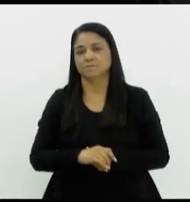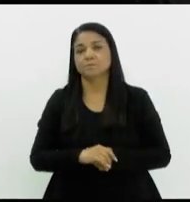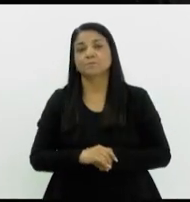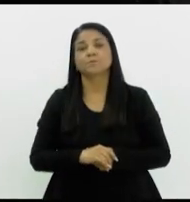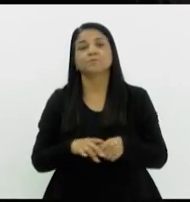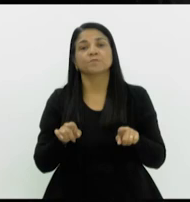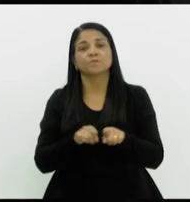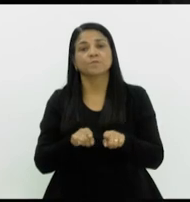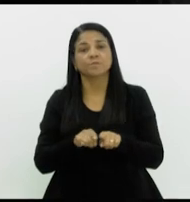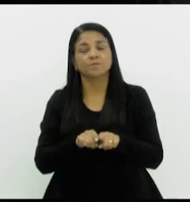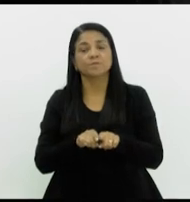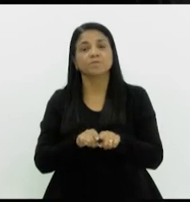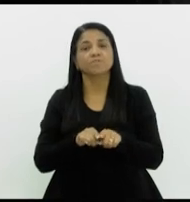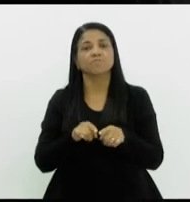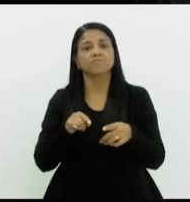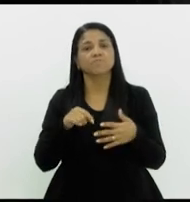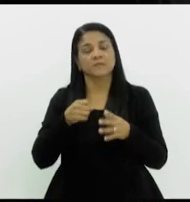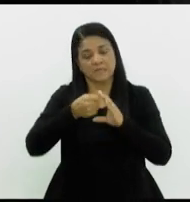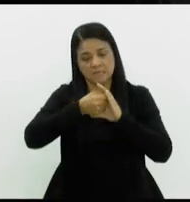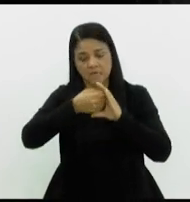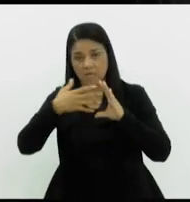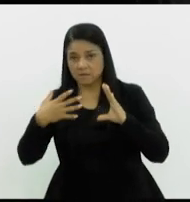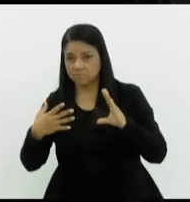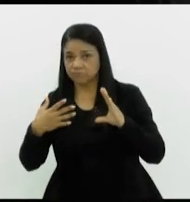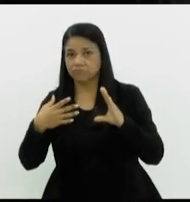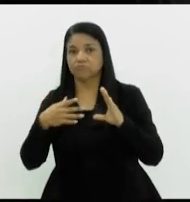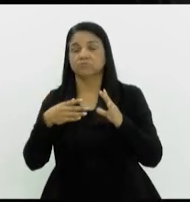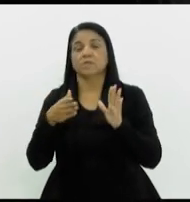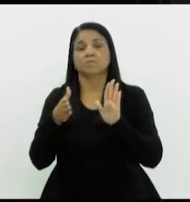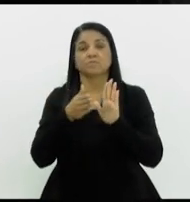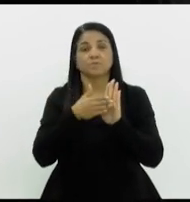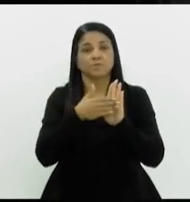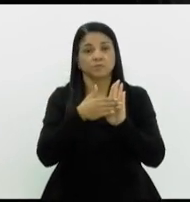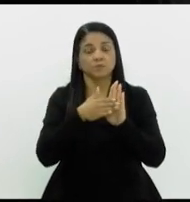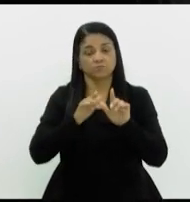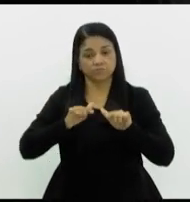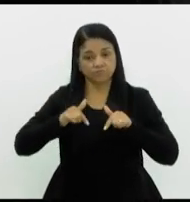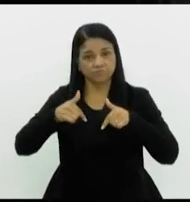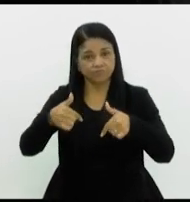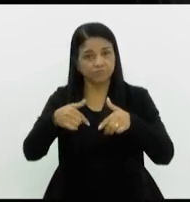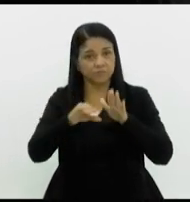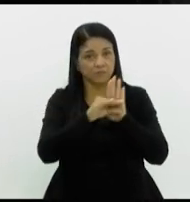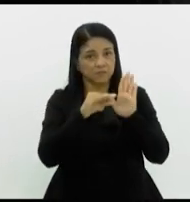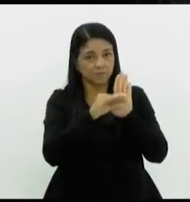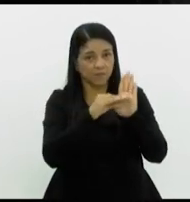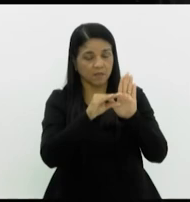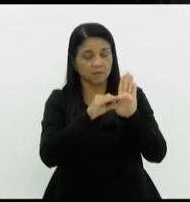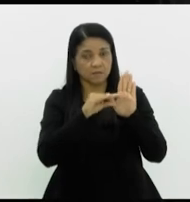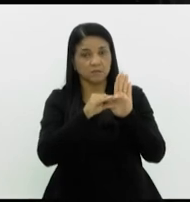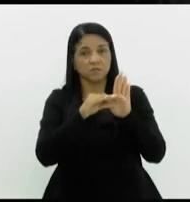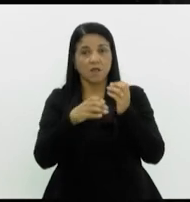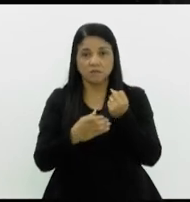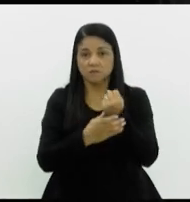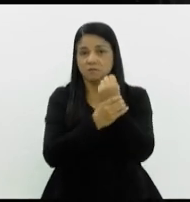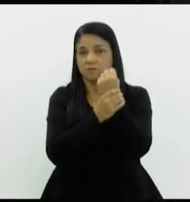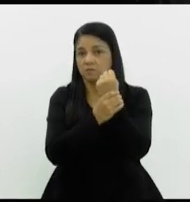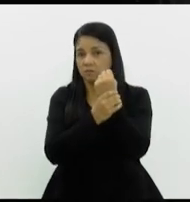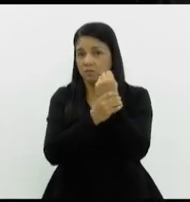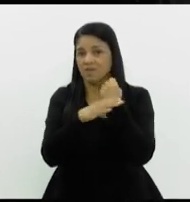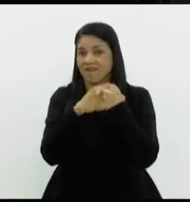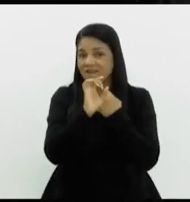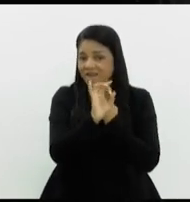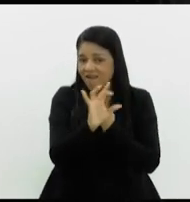Ele estabelece critérios para a proposição e execução das emendas parlamentares, assegurando que